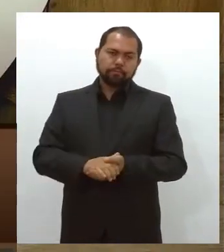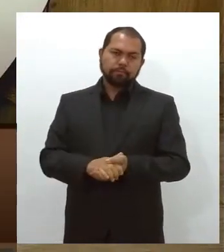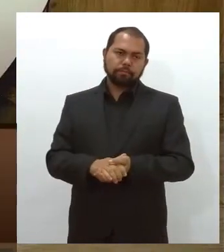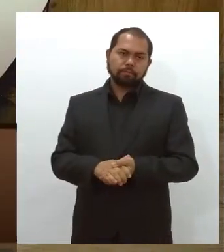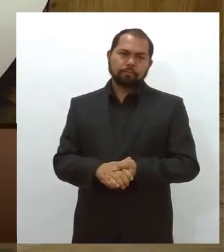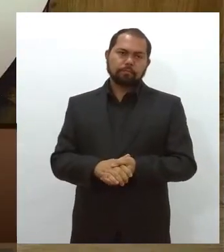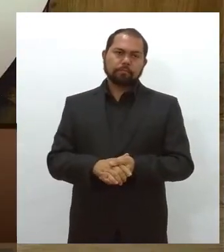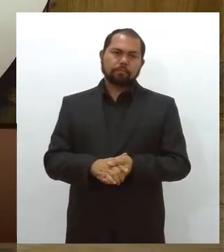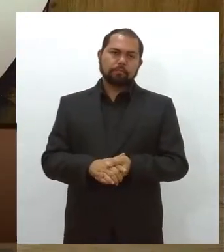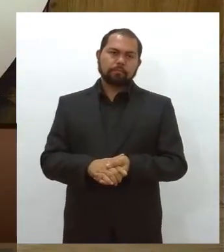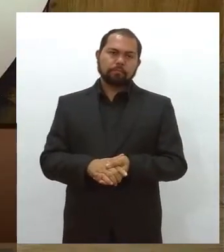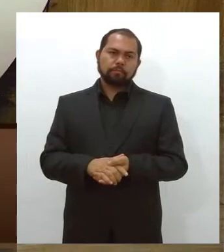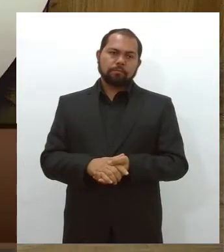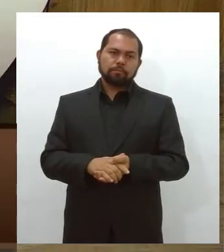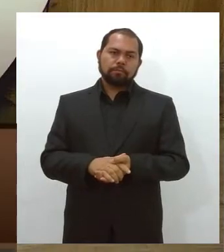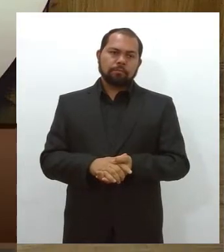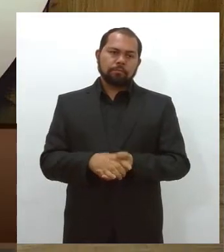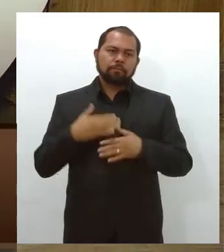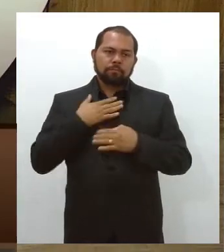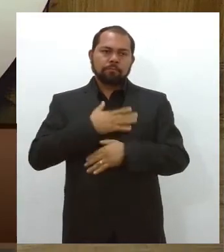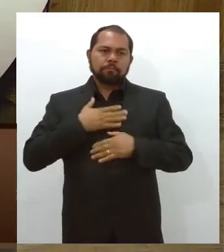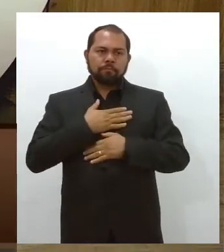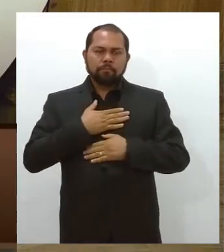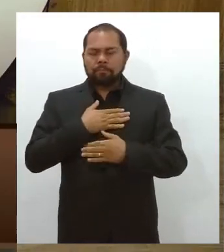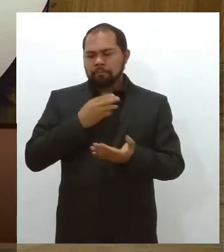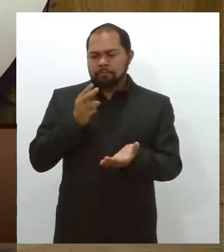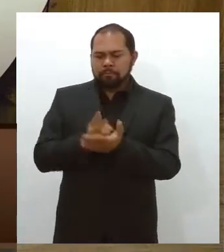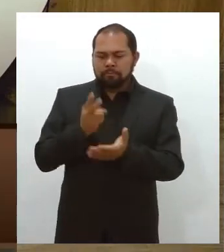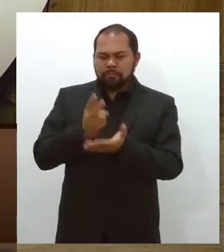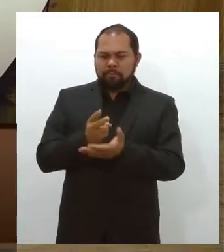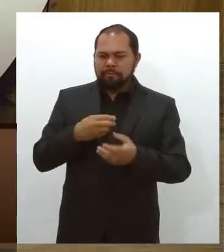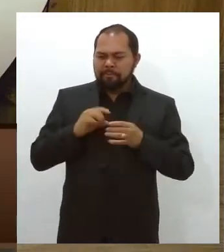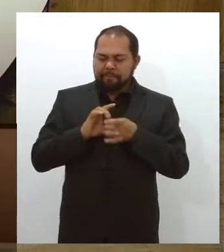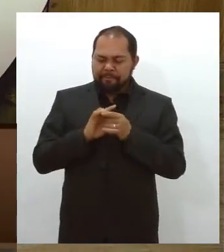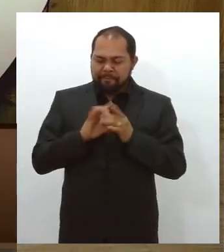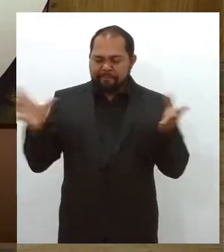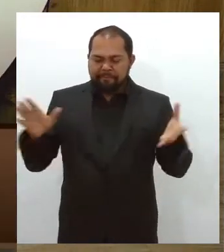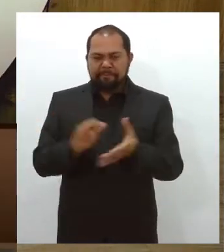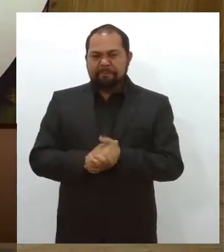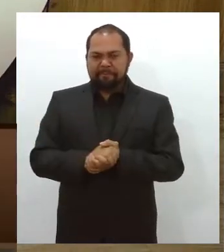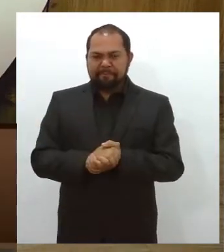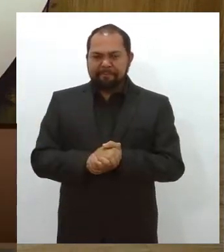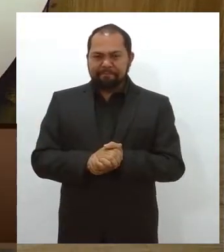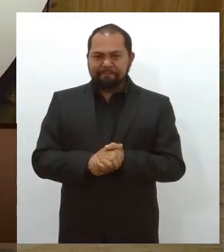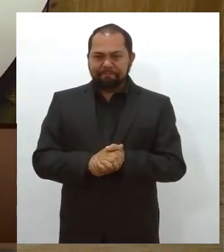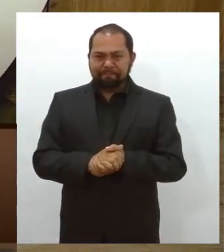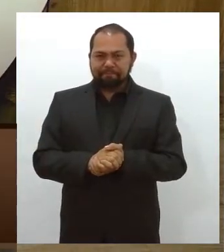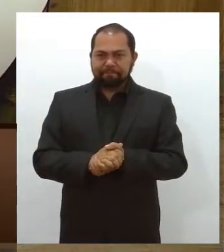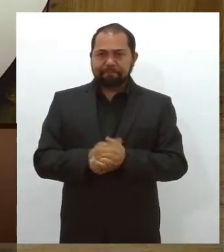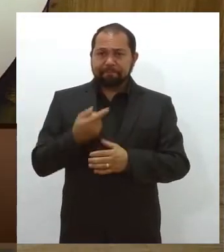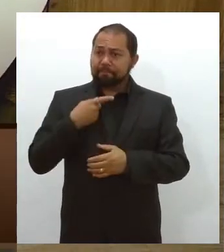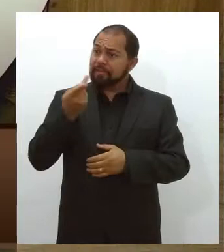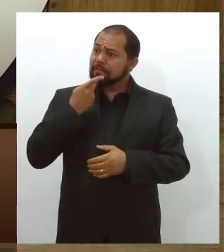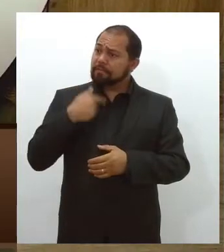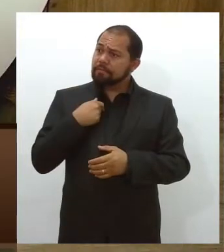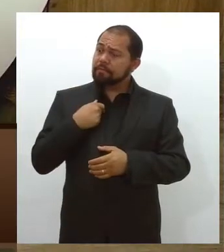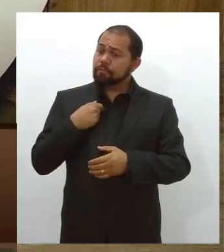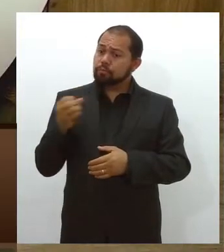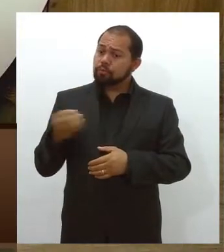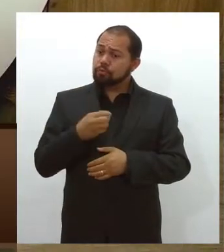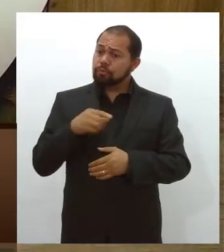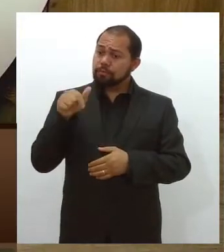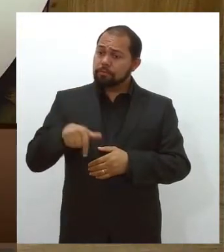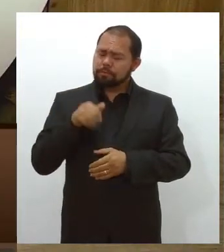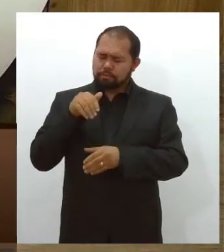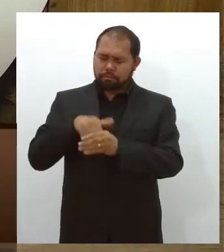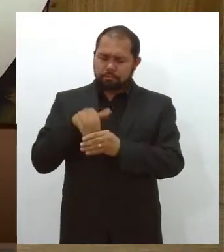É um prazer, estou aqui sempre à disposição. Marcelo, fala pra gente aí das novidades deste pleito. Vou já adiantar aqui uma para